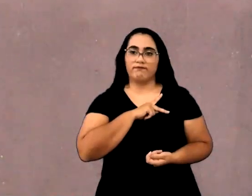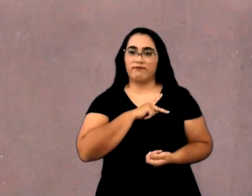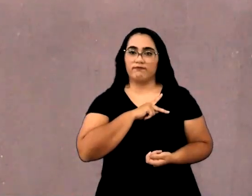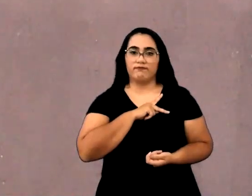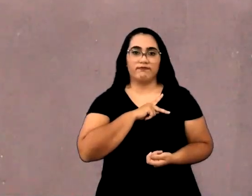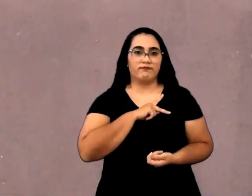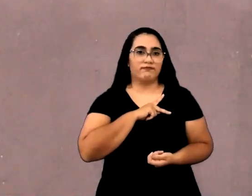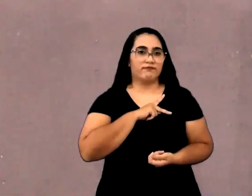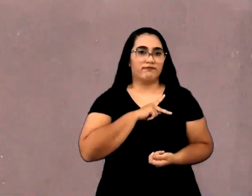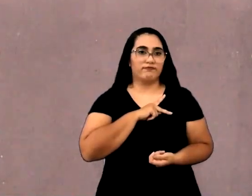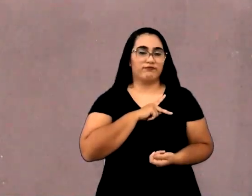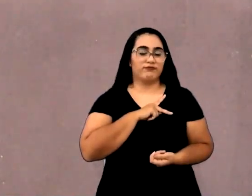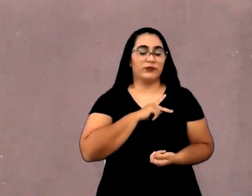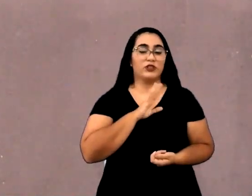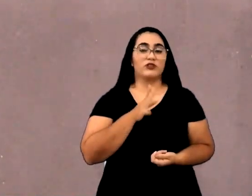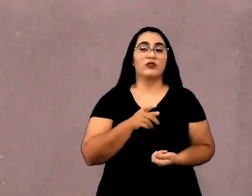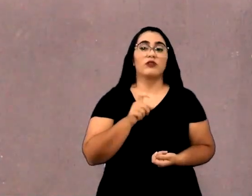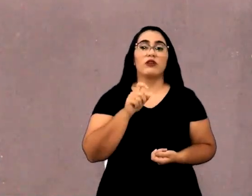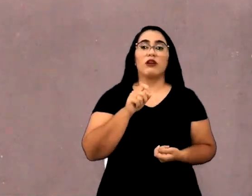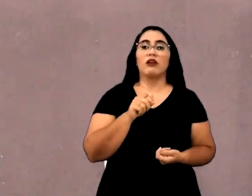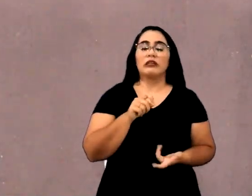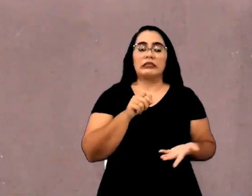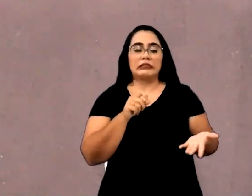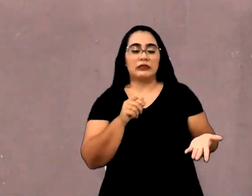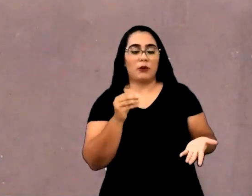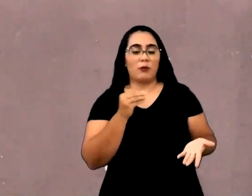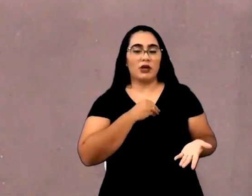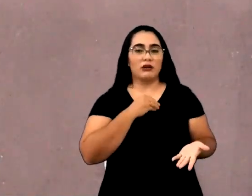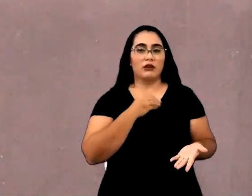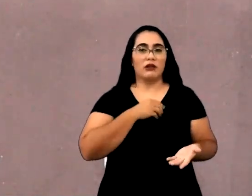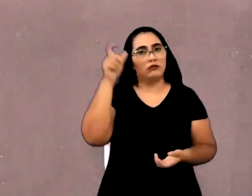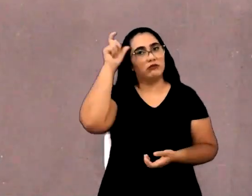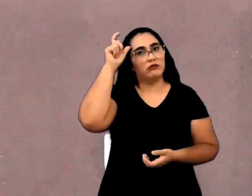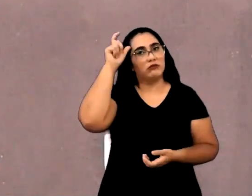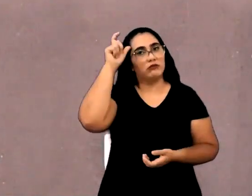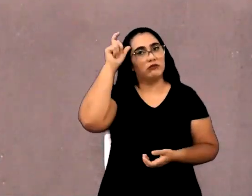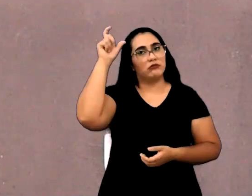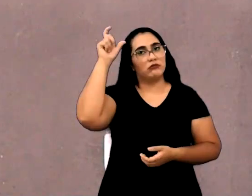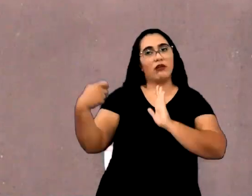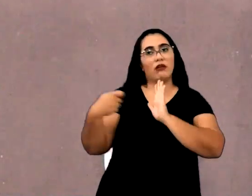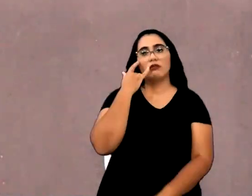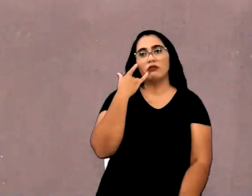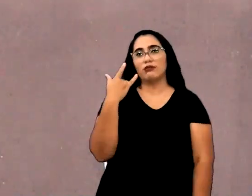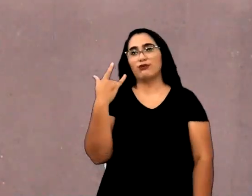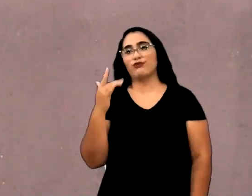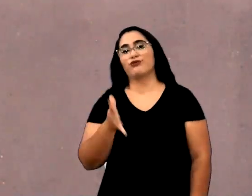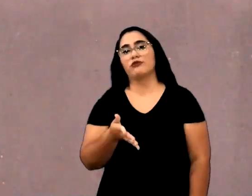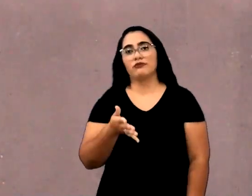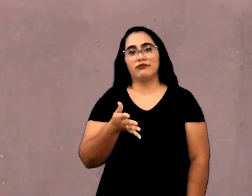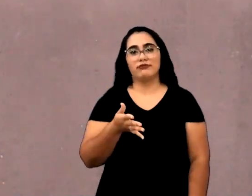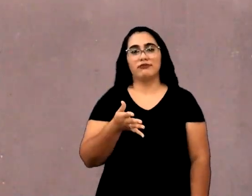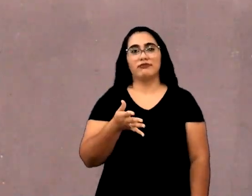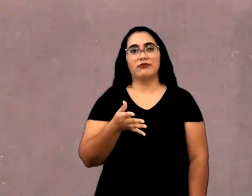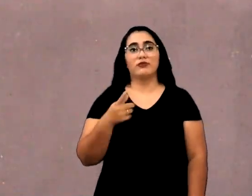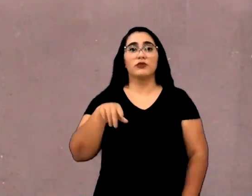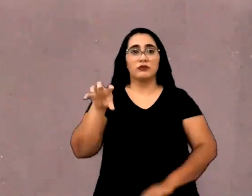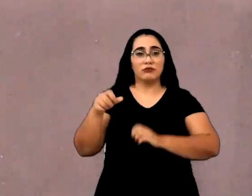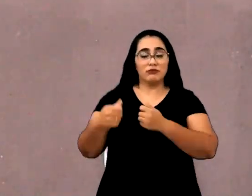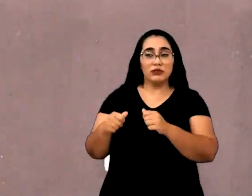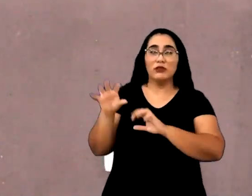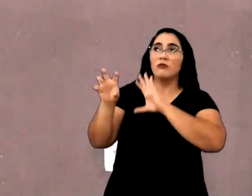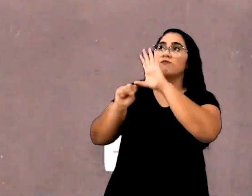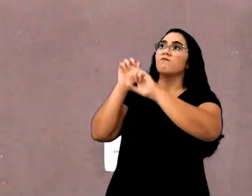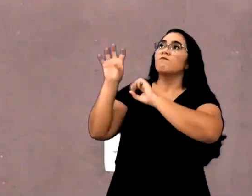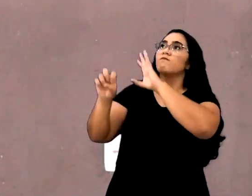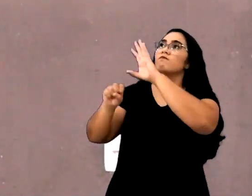você vai realmente cair, e cair nas ciladas que Satanás vai colocar dia após dia na sua vida. Então busque esse